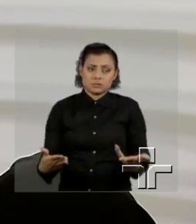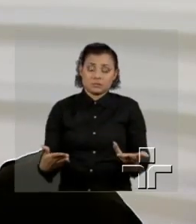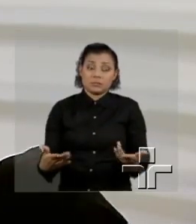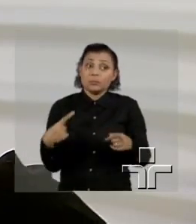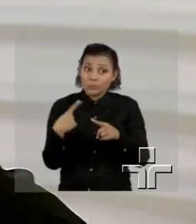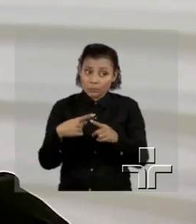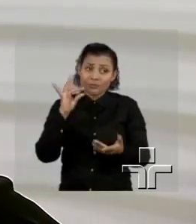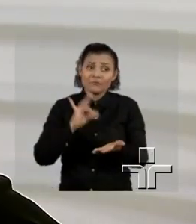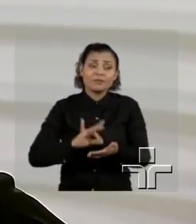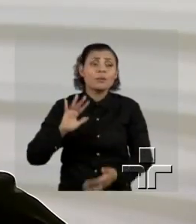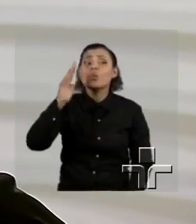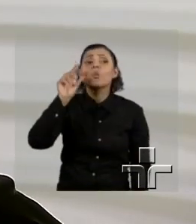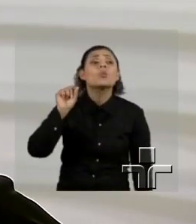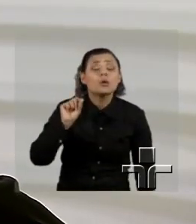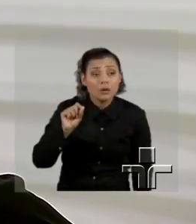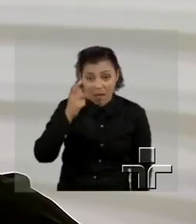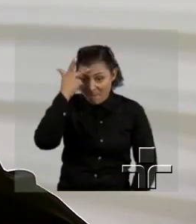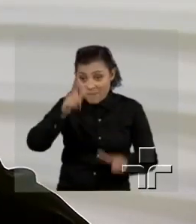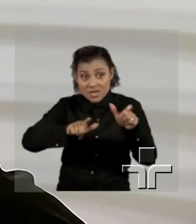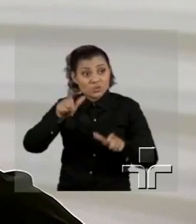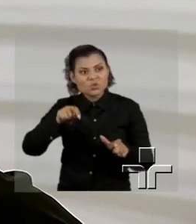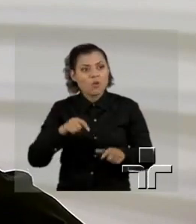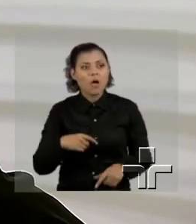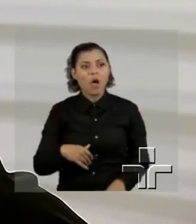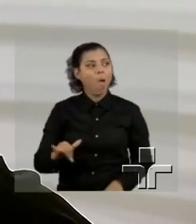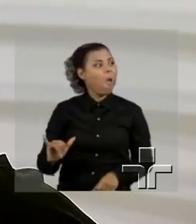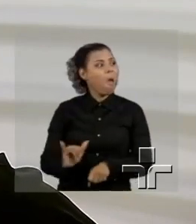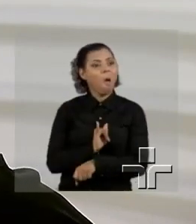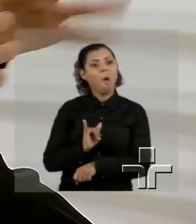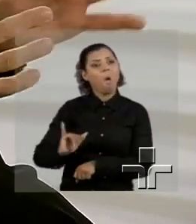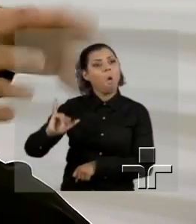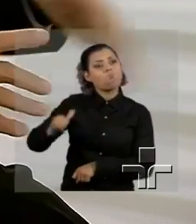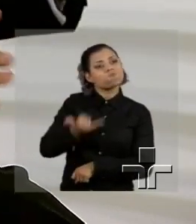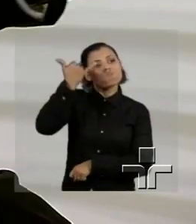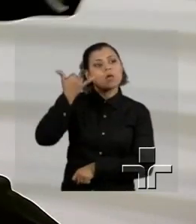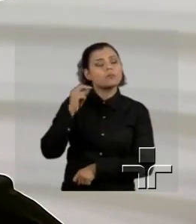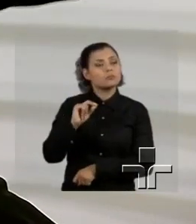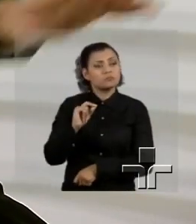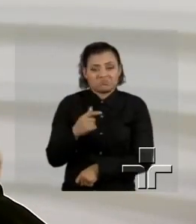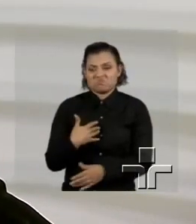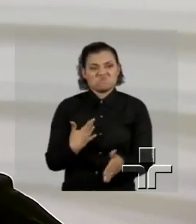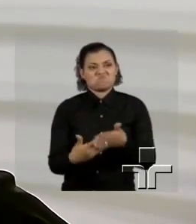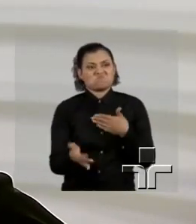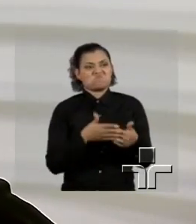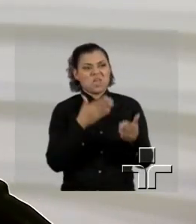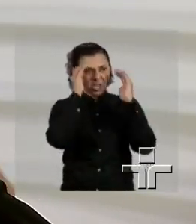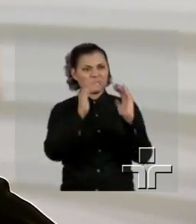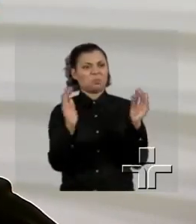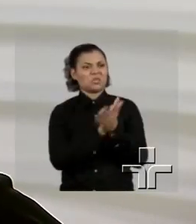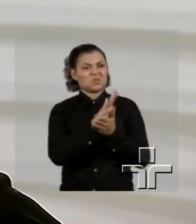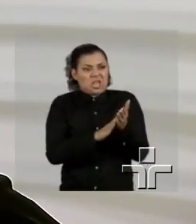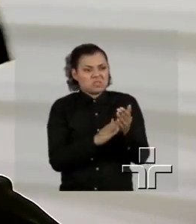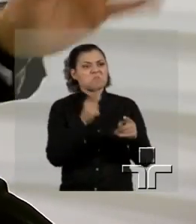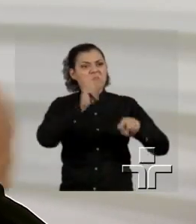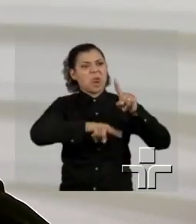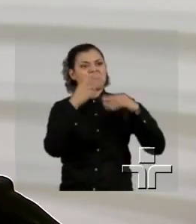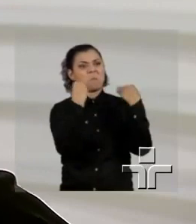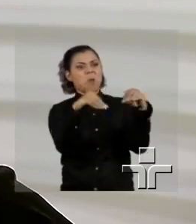novo momento que nós estamos vivendo, que a gente está assistindo uma transformação muito grande. O general Ramírez, lá no Sul,